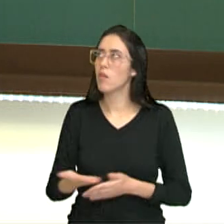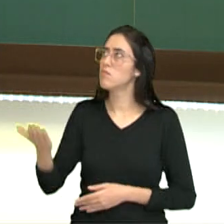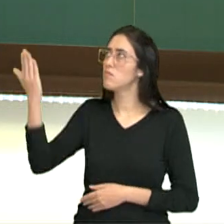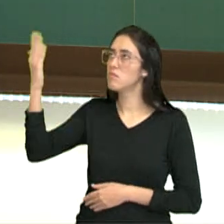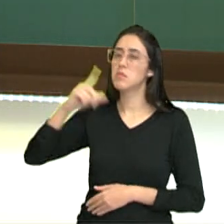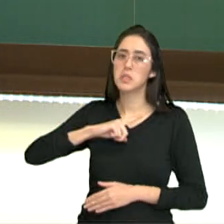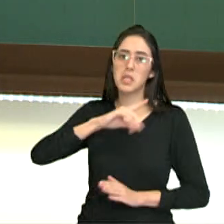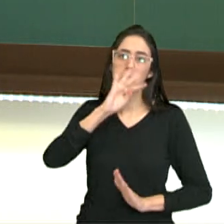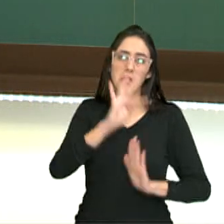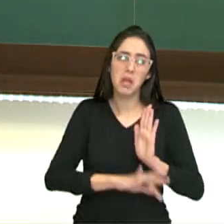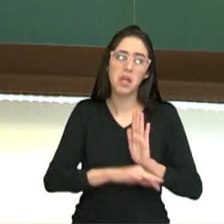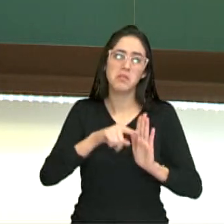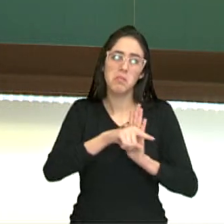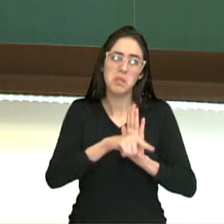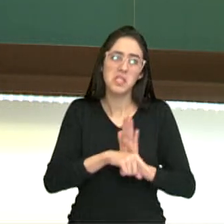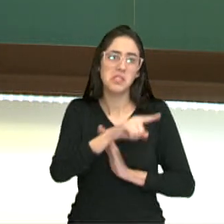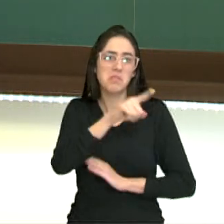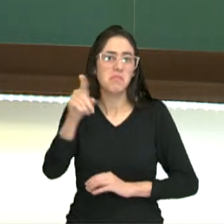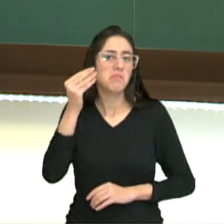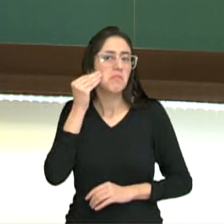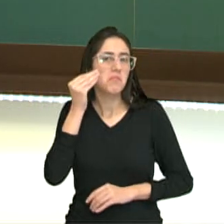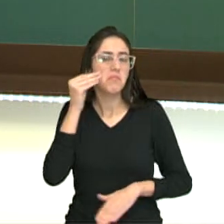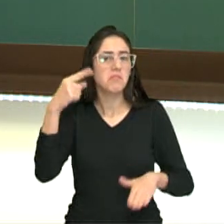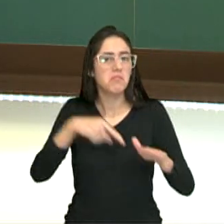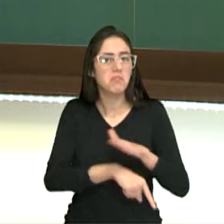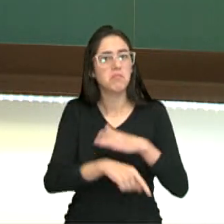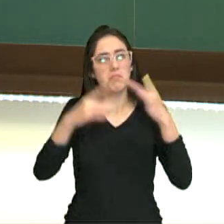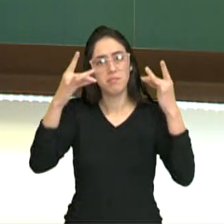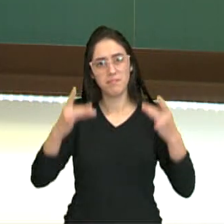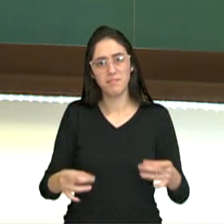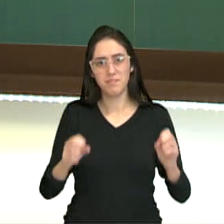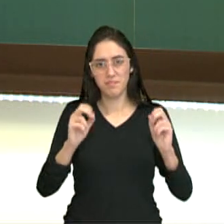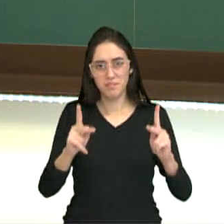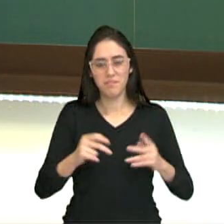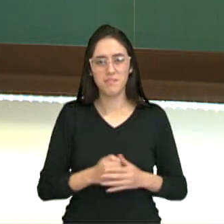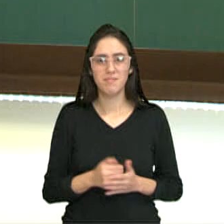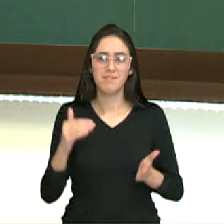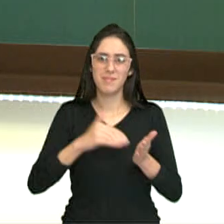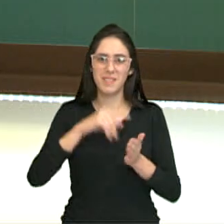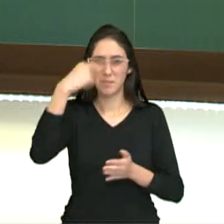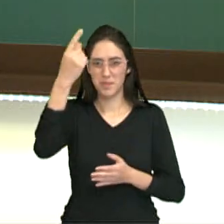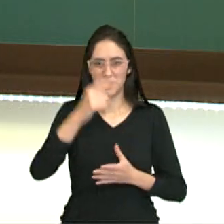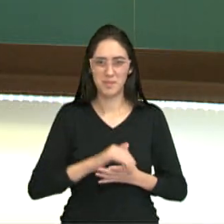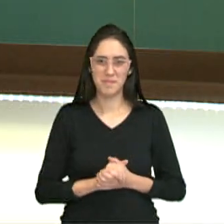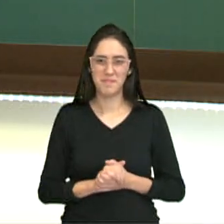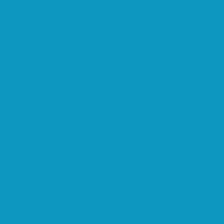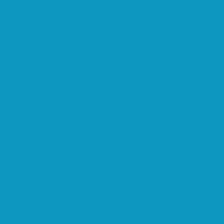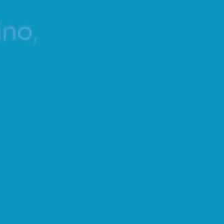algumas sugestões de materiais para quem quiser se aprofundar no conteúdo e até breve.